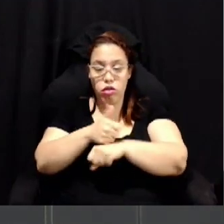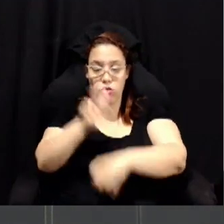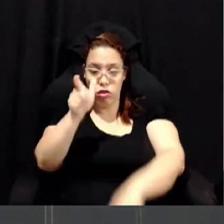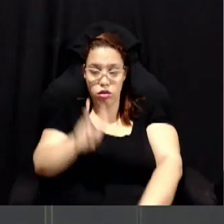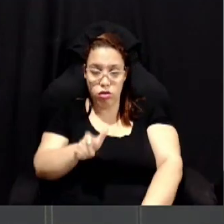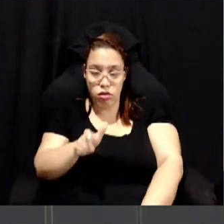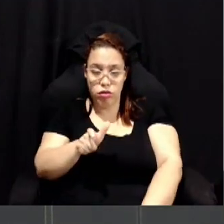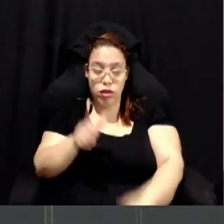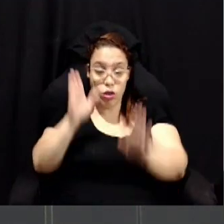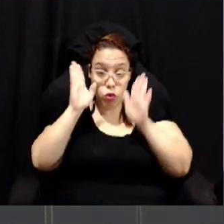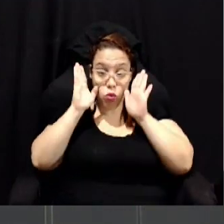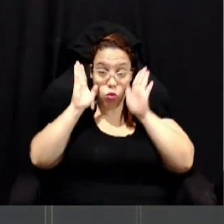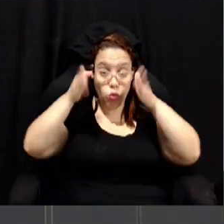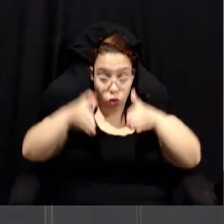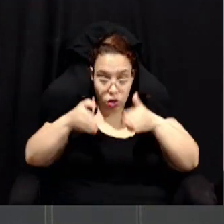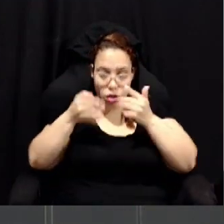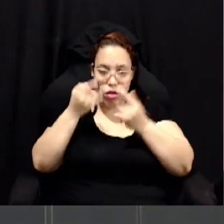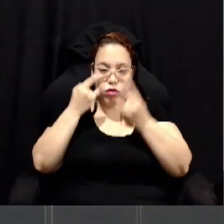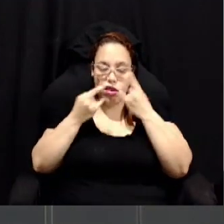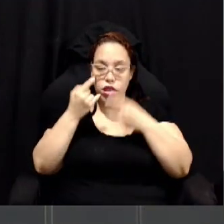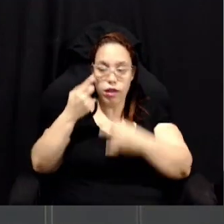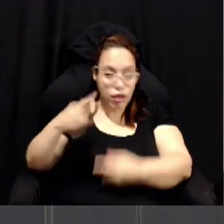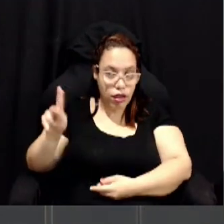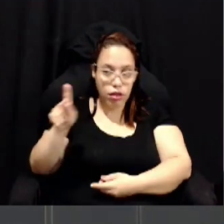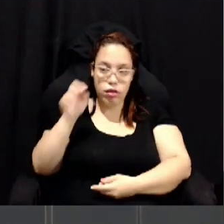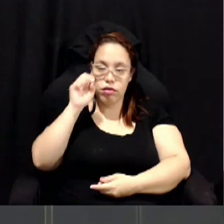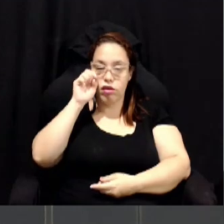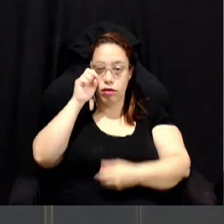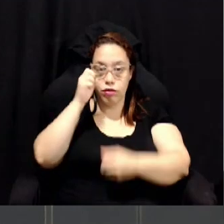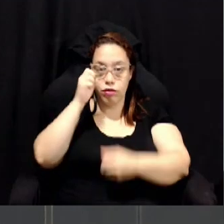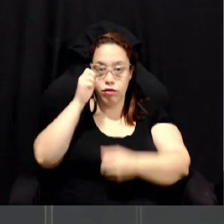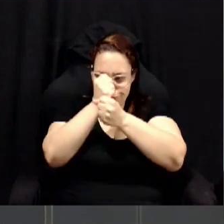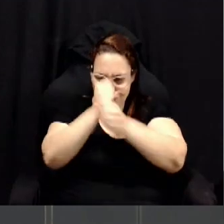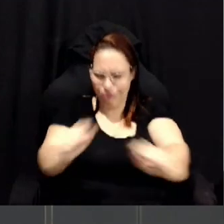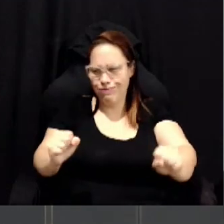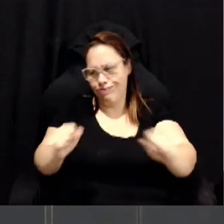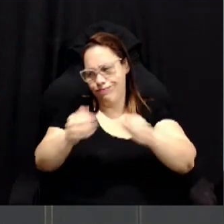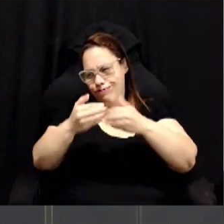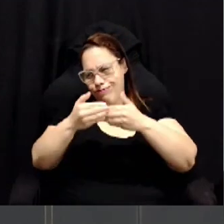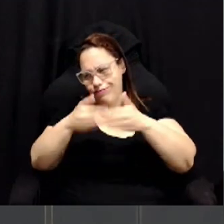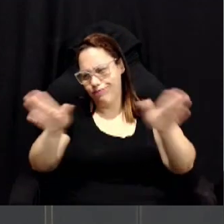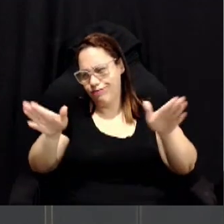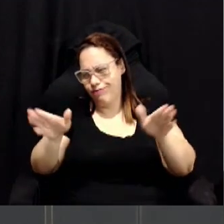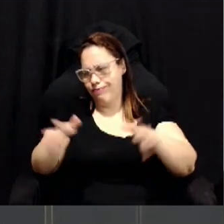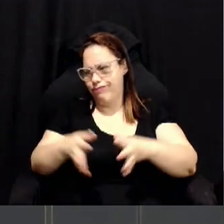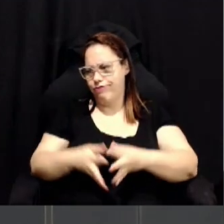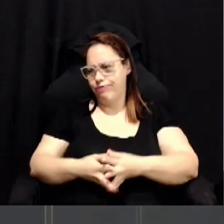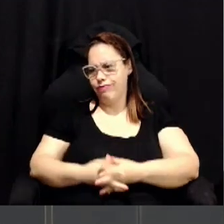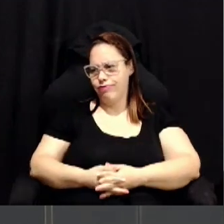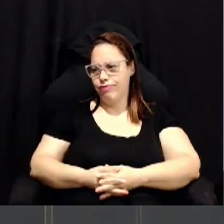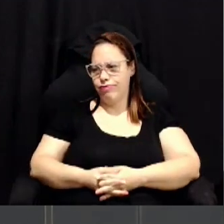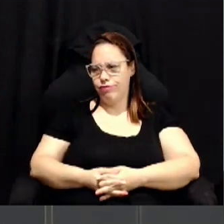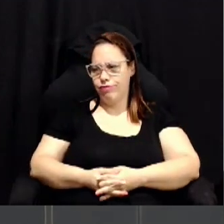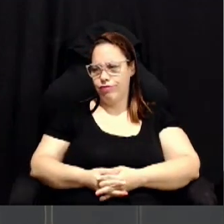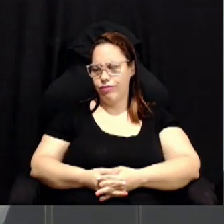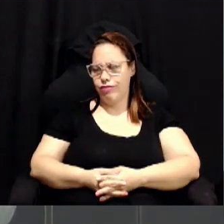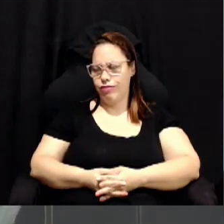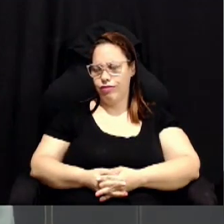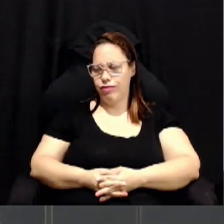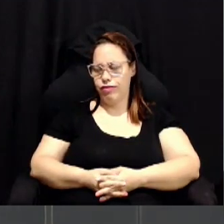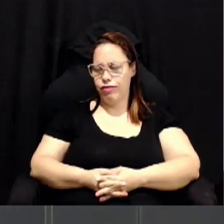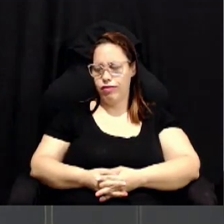dele, que seja interesse, a gente precisa quebrar essa barreira, né? as pessoas